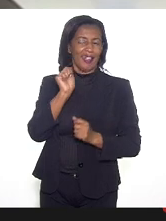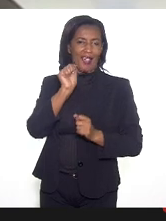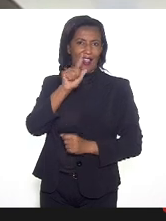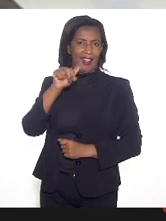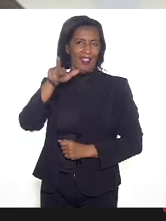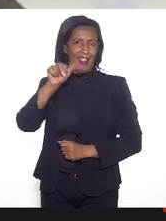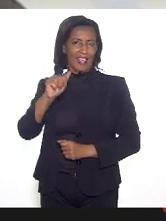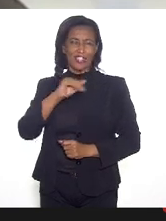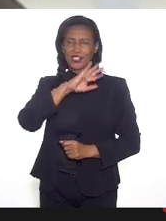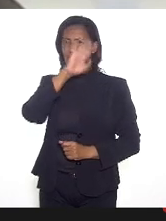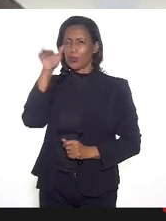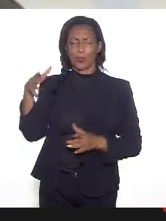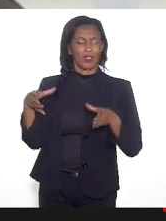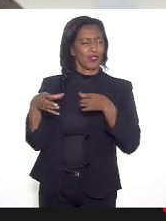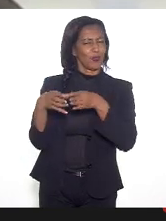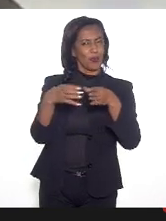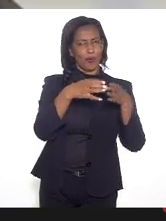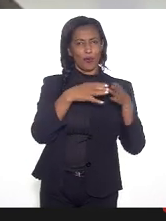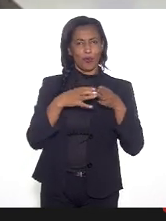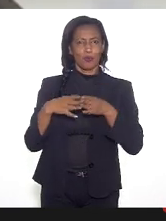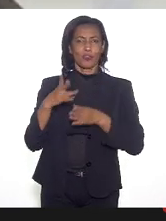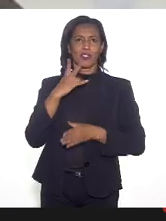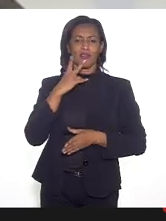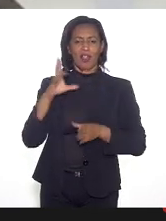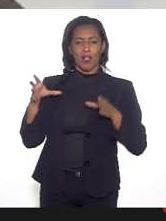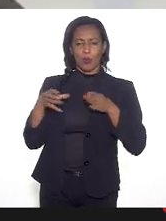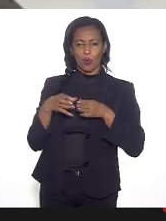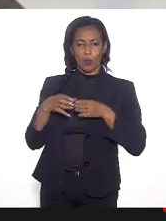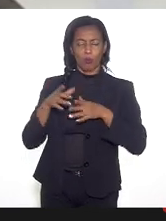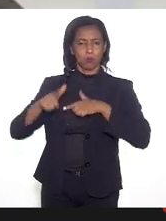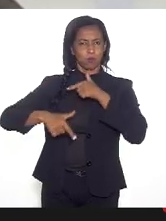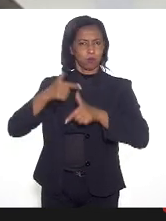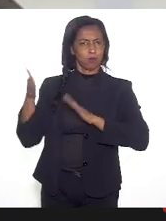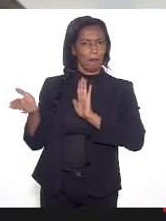Alerj, a todas as comissões, dizer que a comissão de servidores